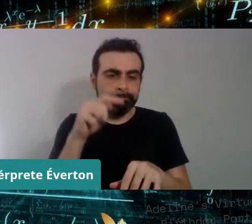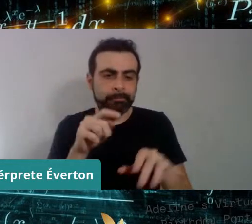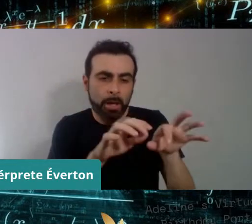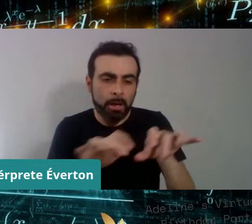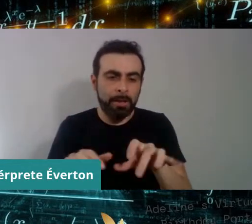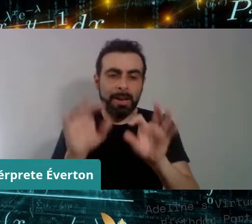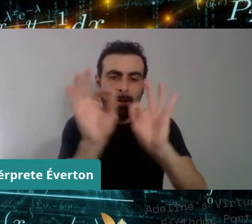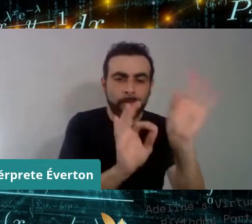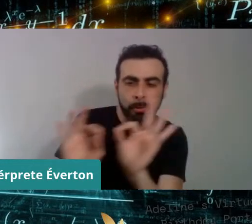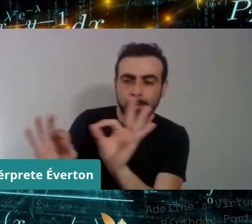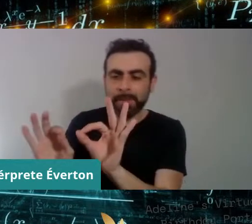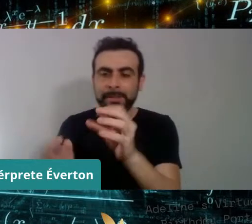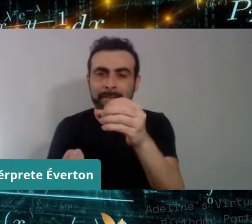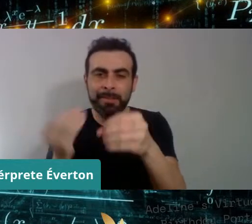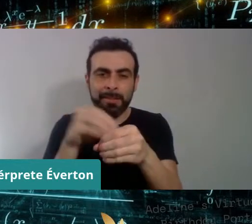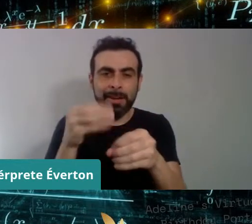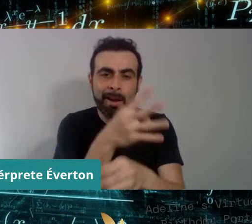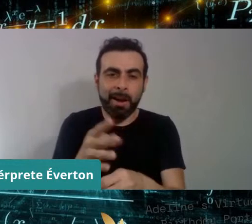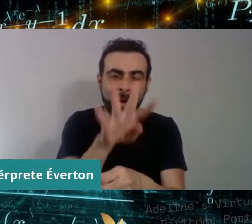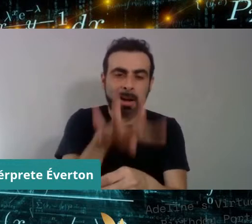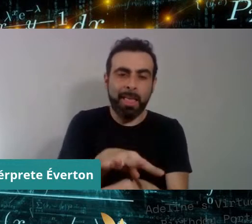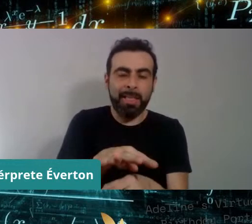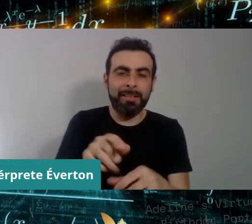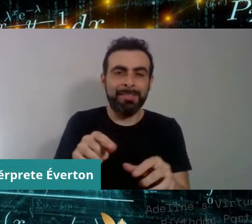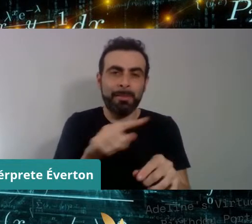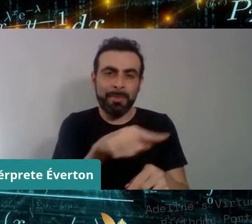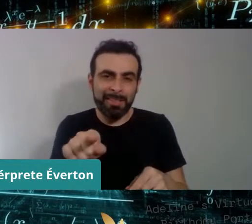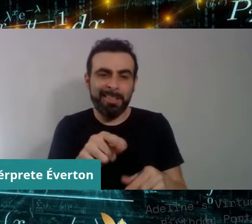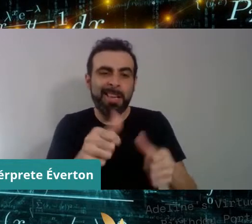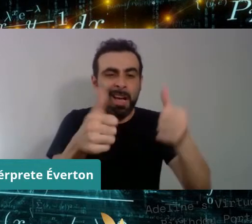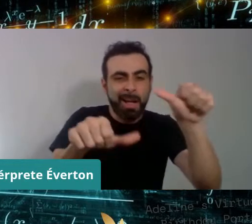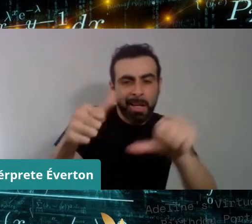né, para ajudar, inclusive, na